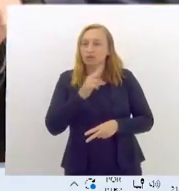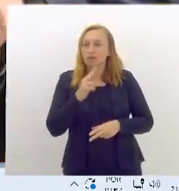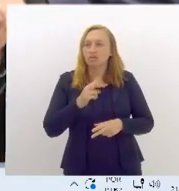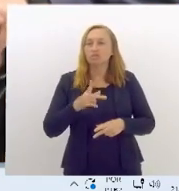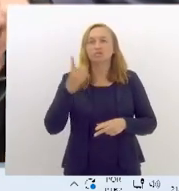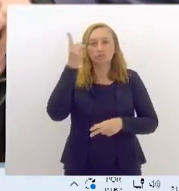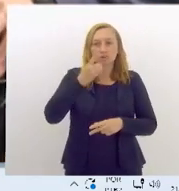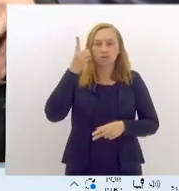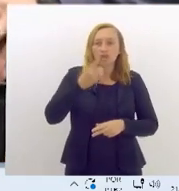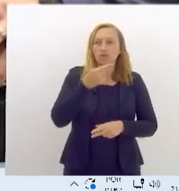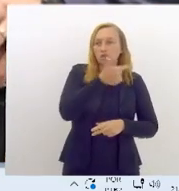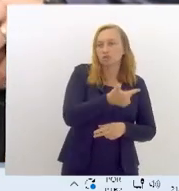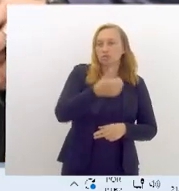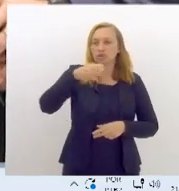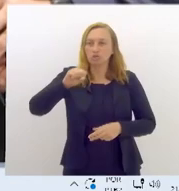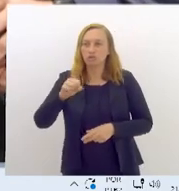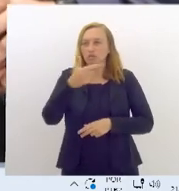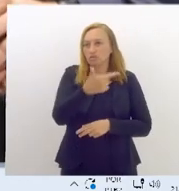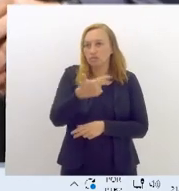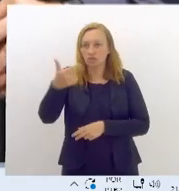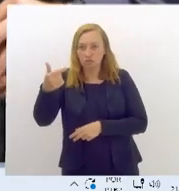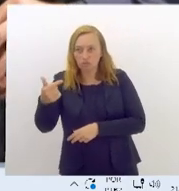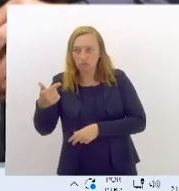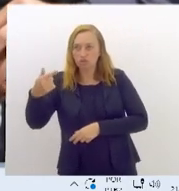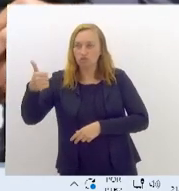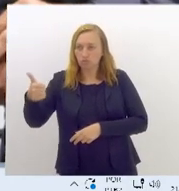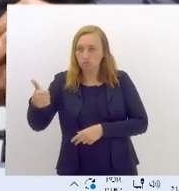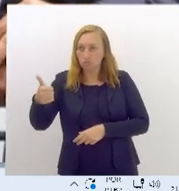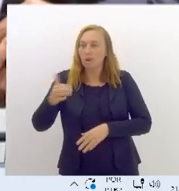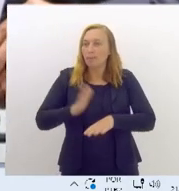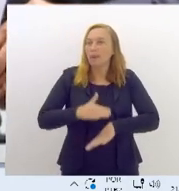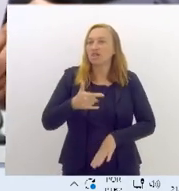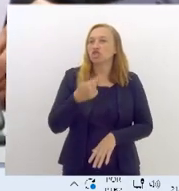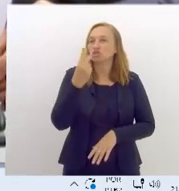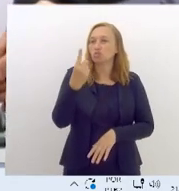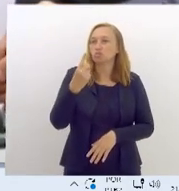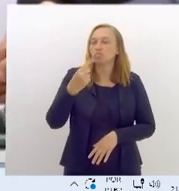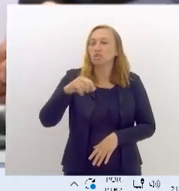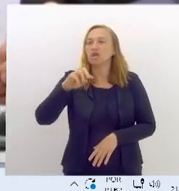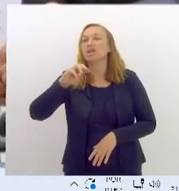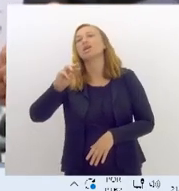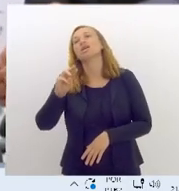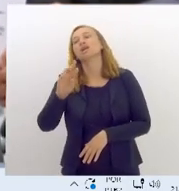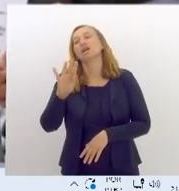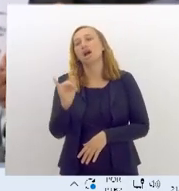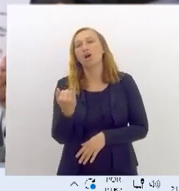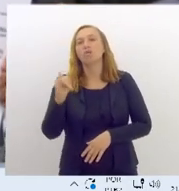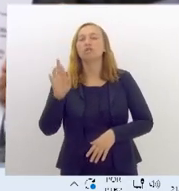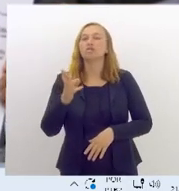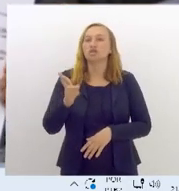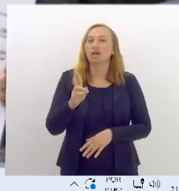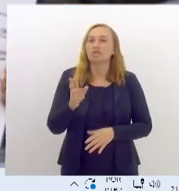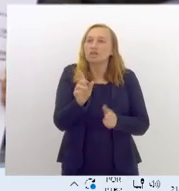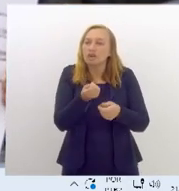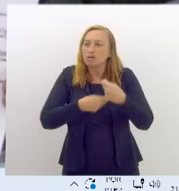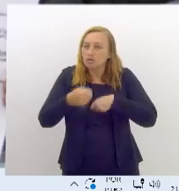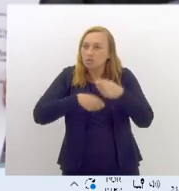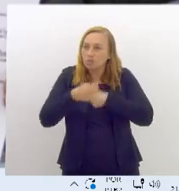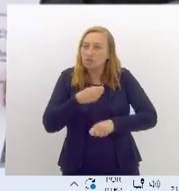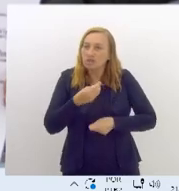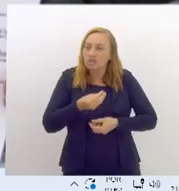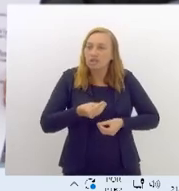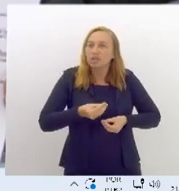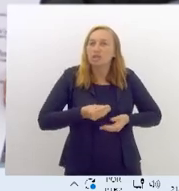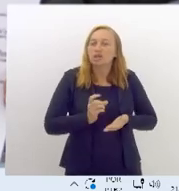entre 2018 e 2021 mais de um bilhão de reais foram economizados e devolvidos